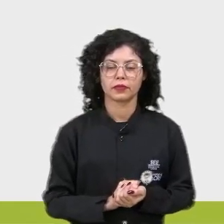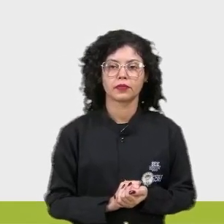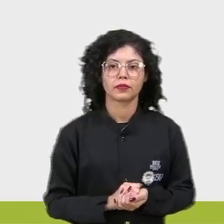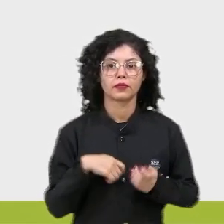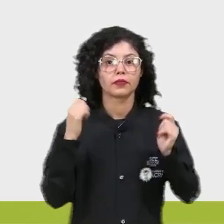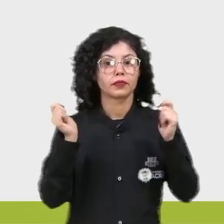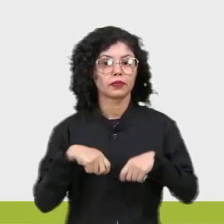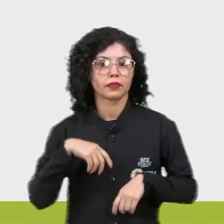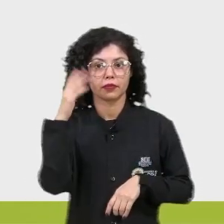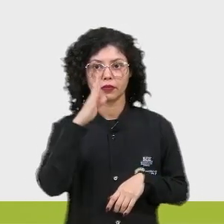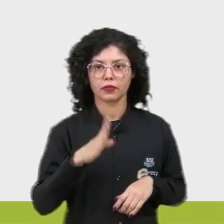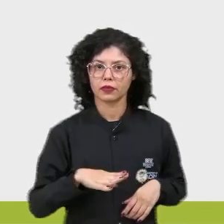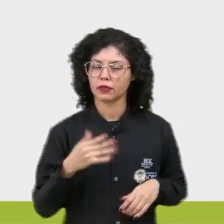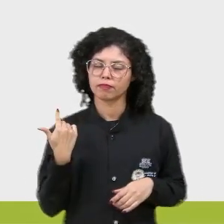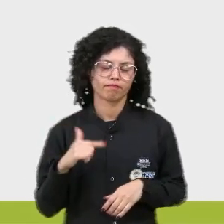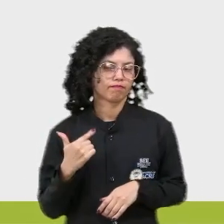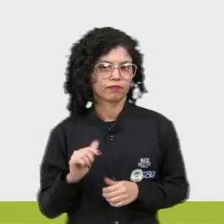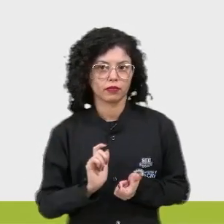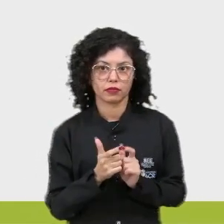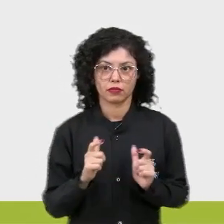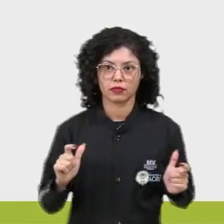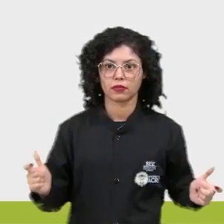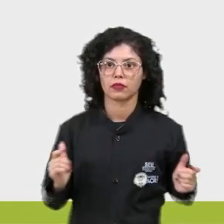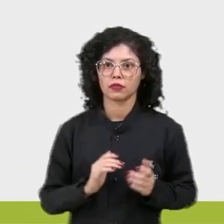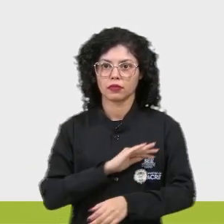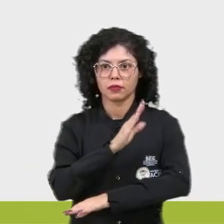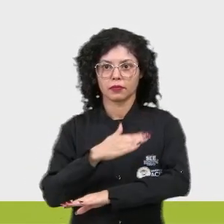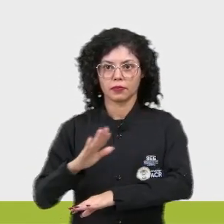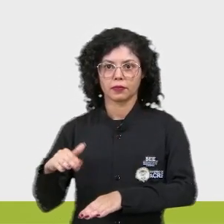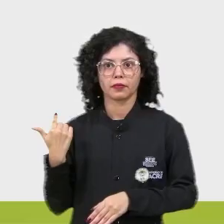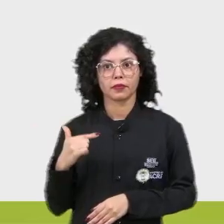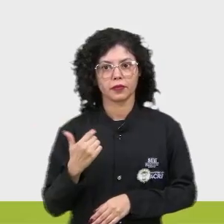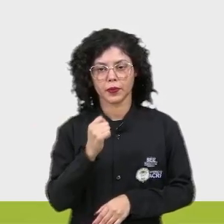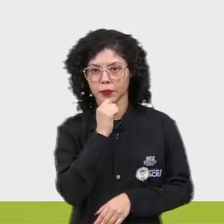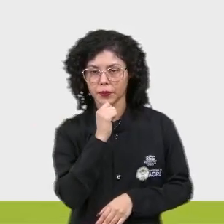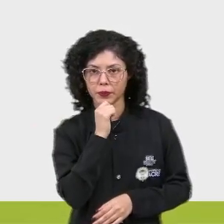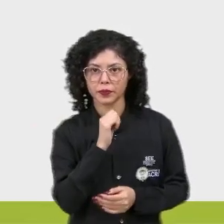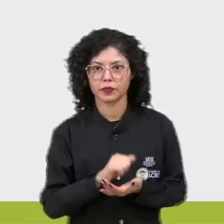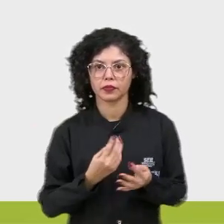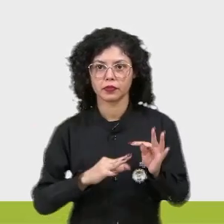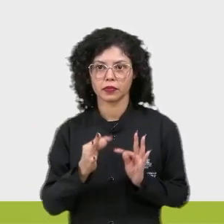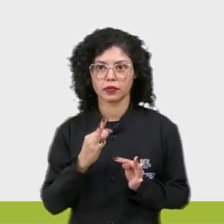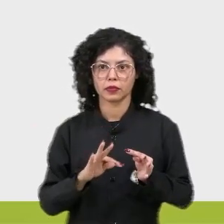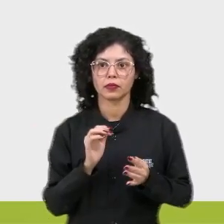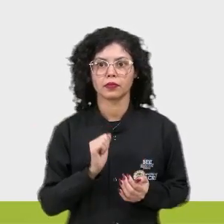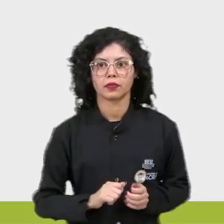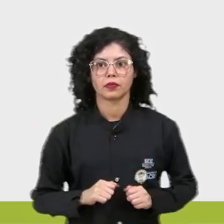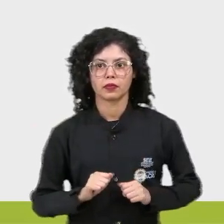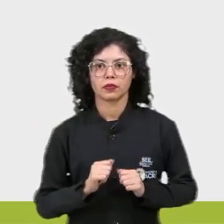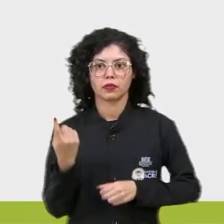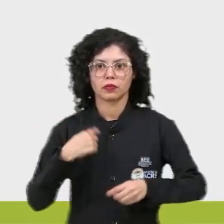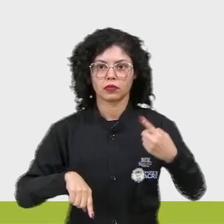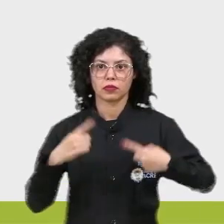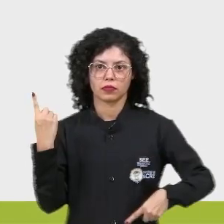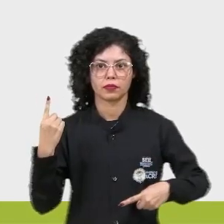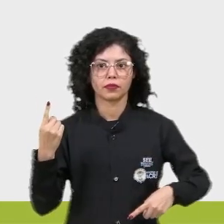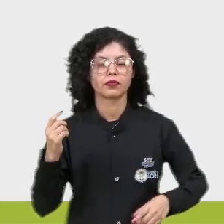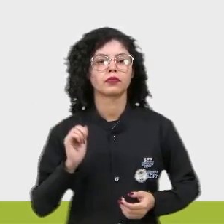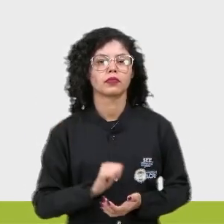pois o Brasil não possui rios caudalosos de planície e ainda não existe tecnologia para superar os